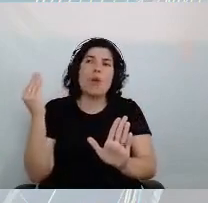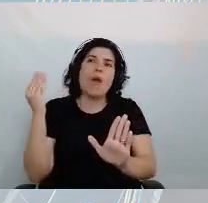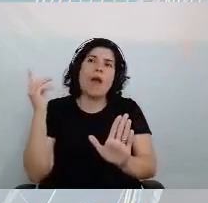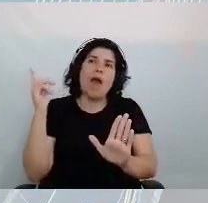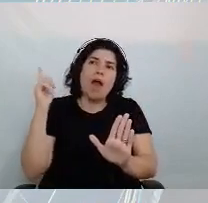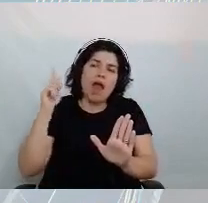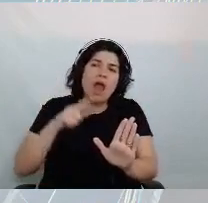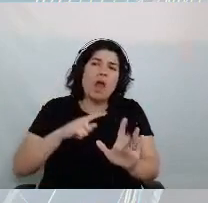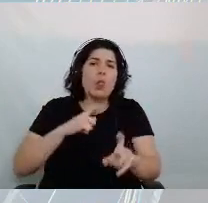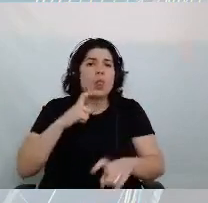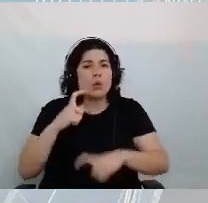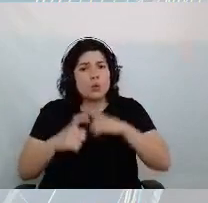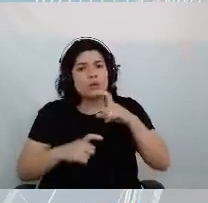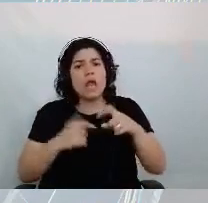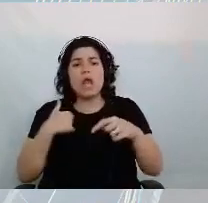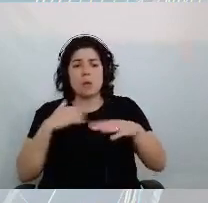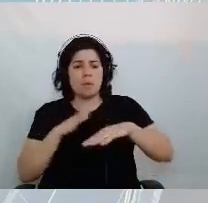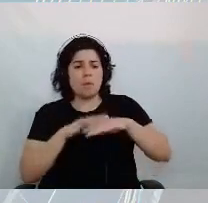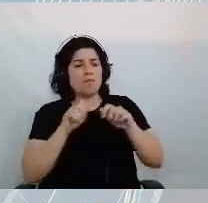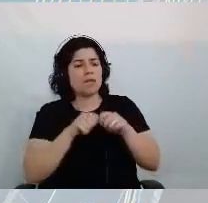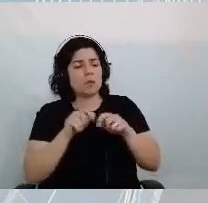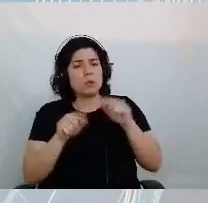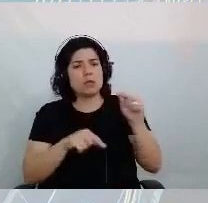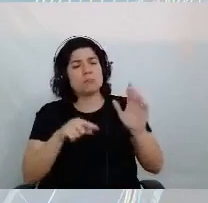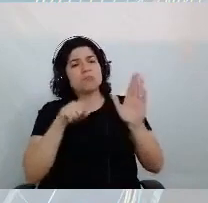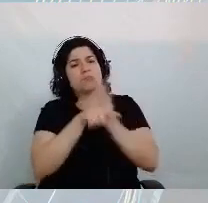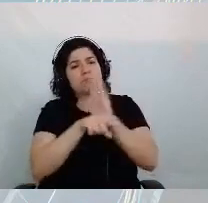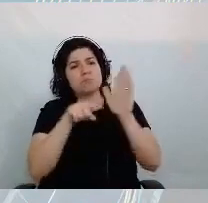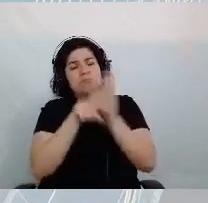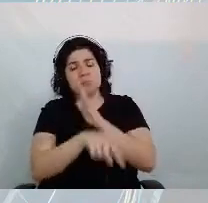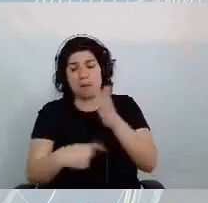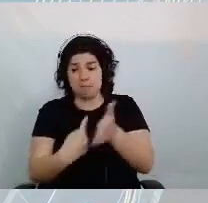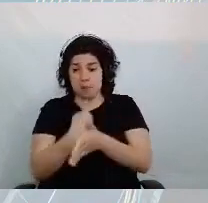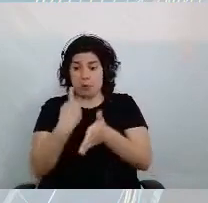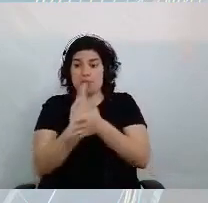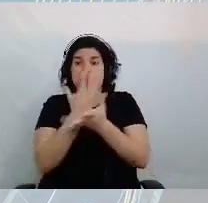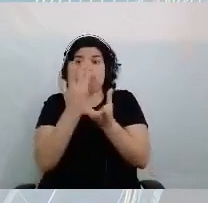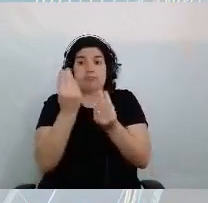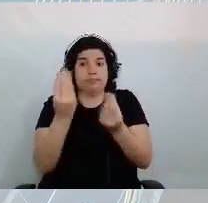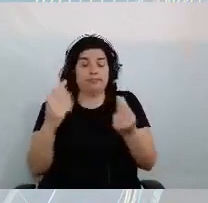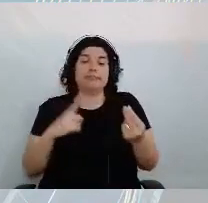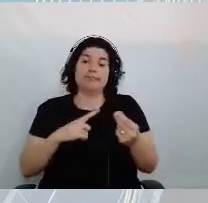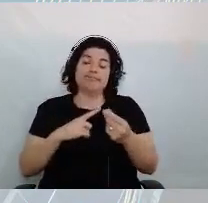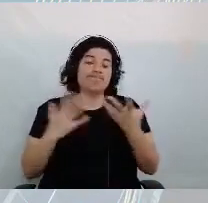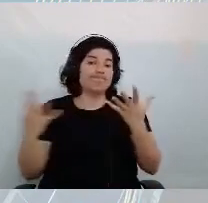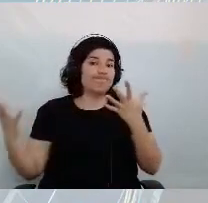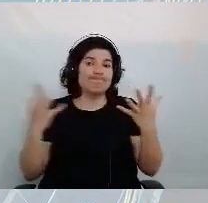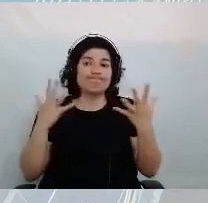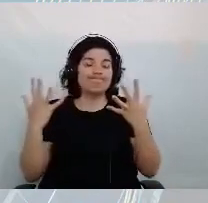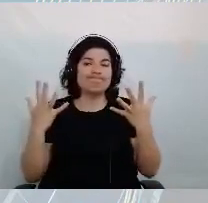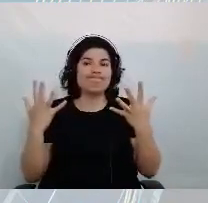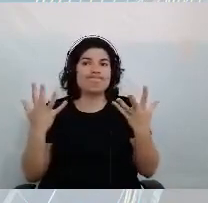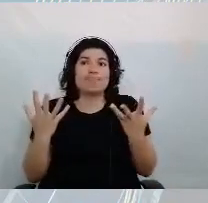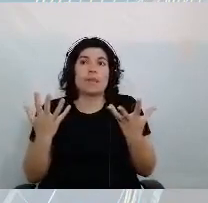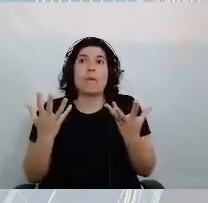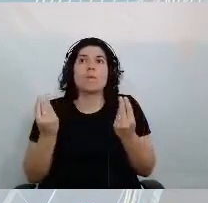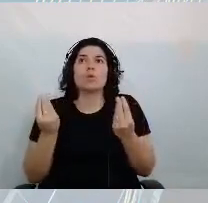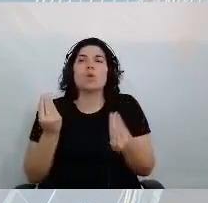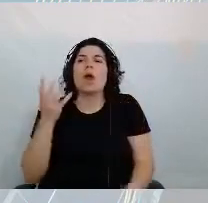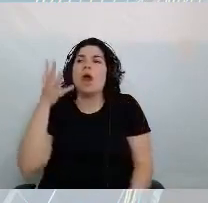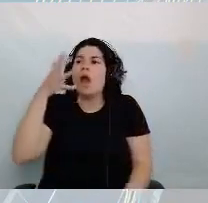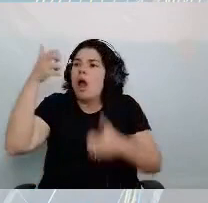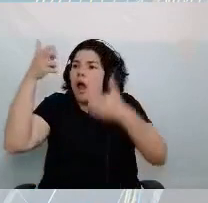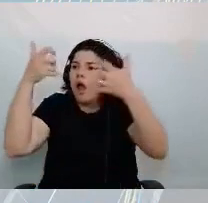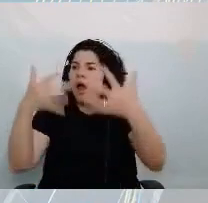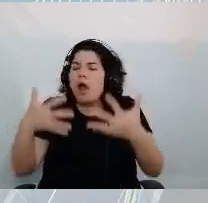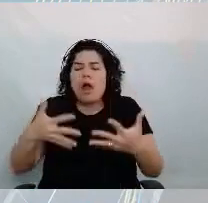dúvidas do que eu estava fazendo, muitos questionamentos. Então, eu não tinha muito como argumentar em cima disso,